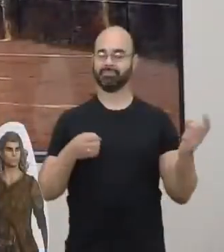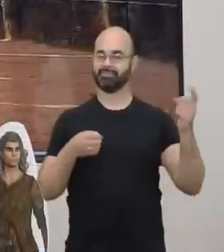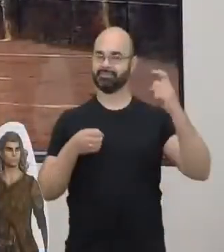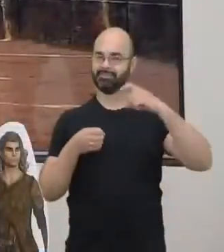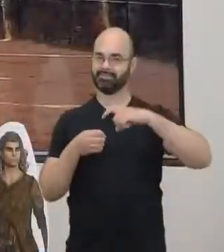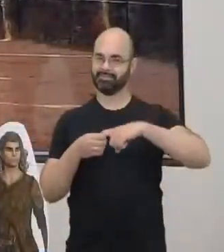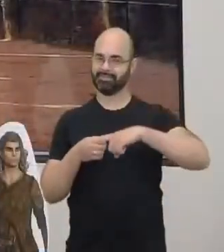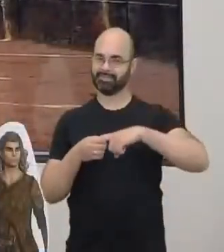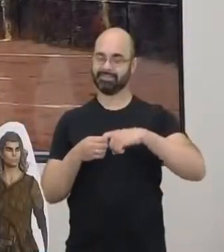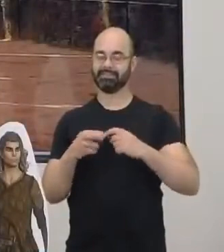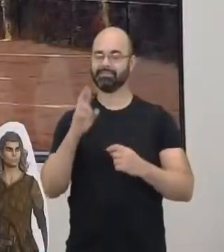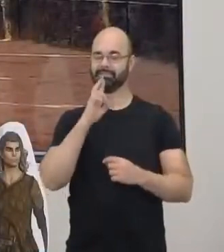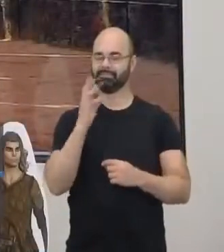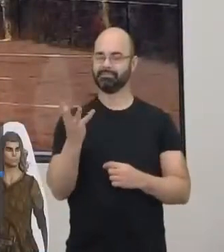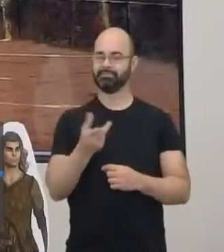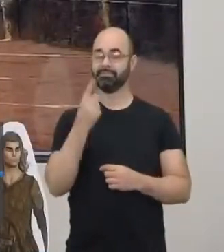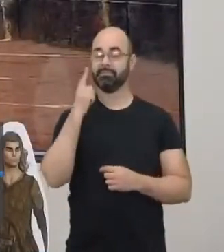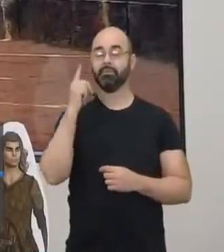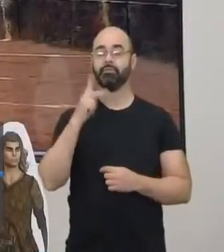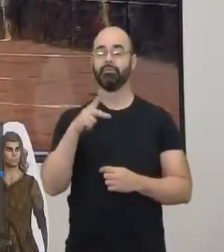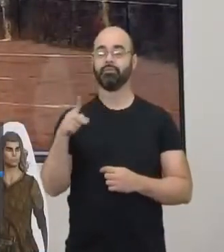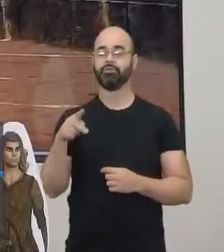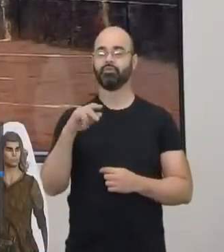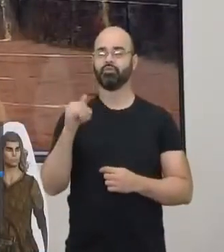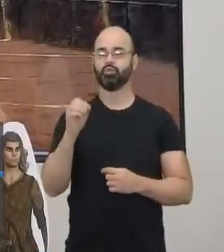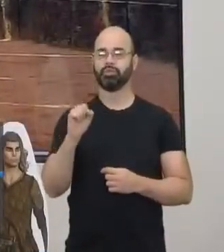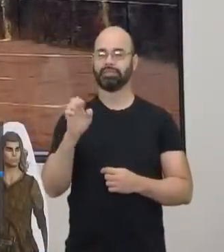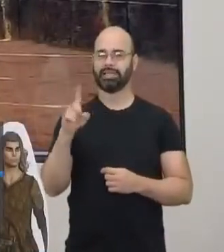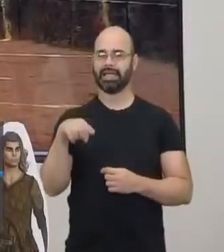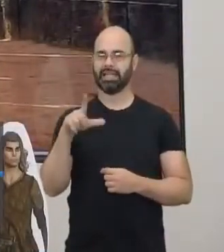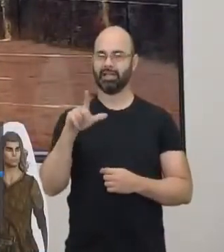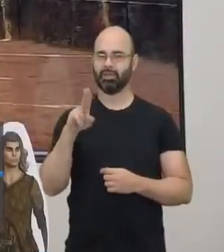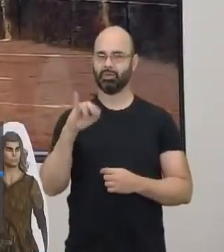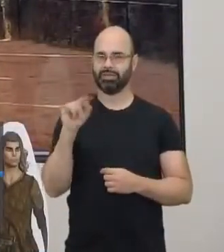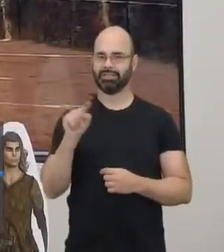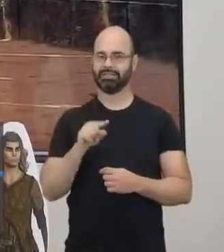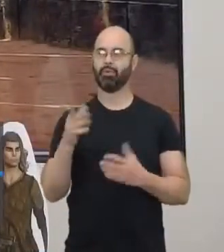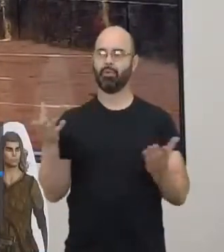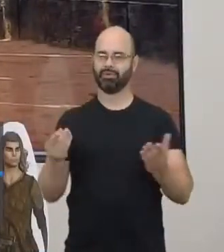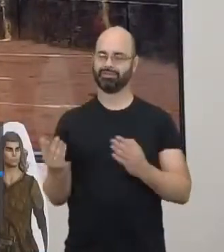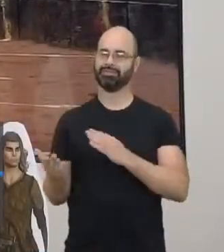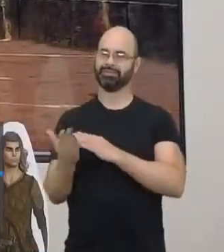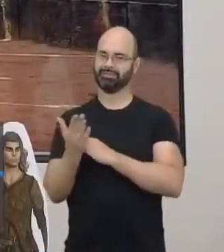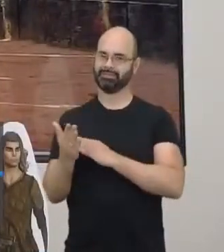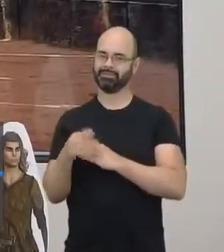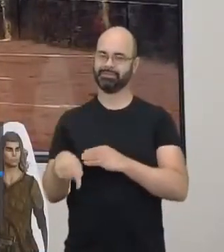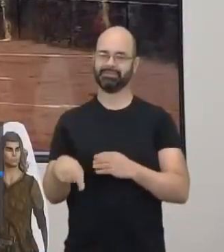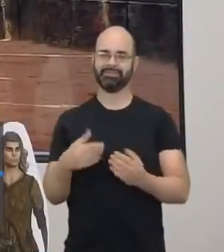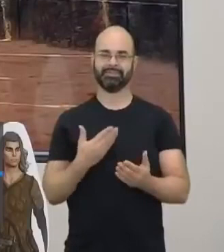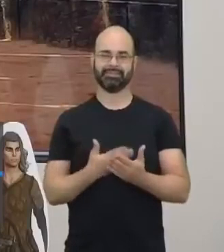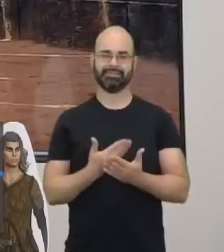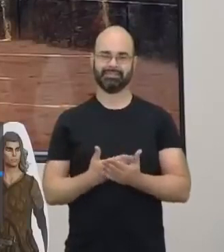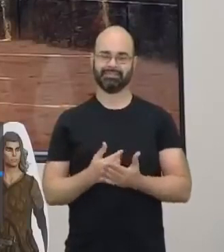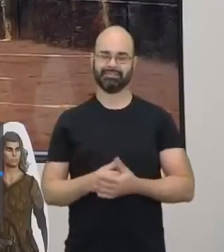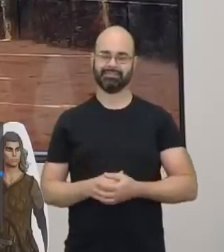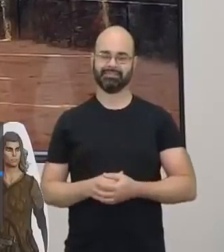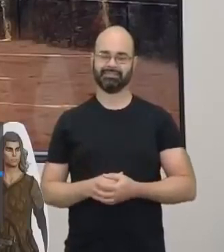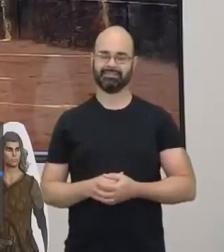falamos. E olha que resposta bem legal que o Pro José Luiz trouxe. Hoje o Pro José Luiz está aqui, meu parceiro mesmo nessa aula. Olha só,